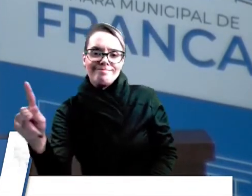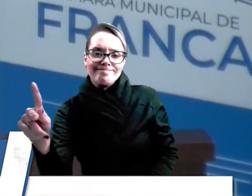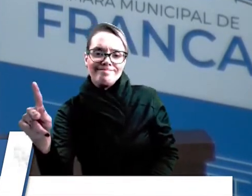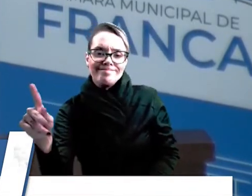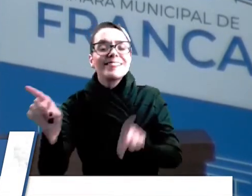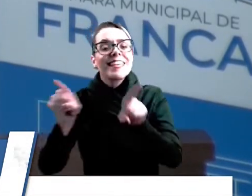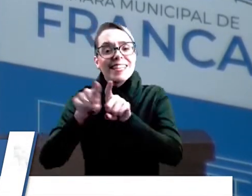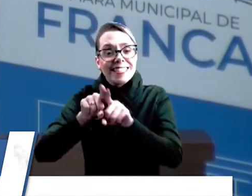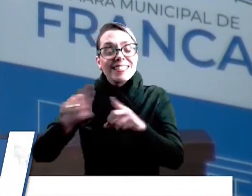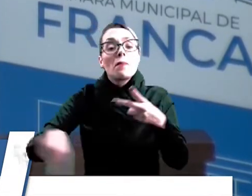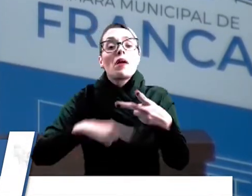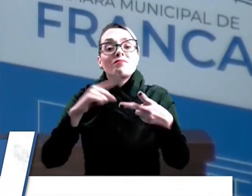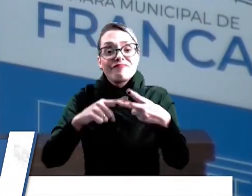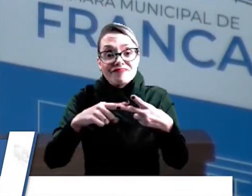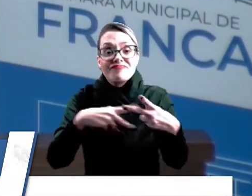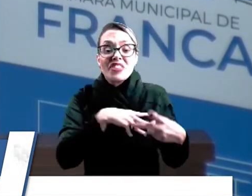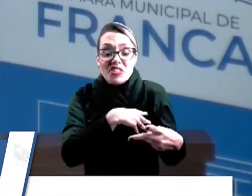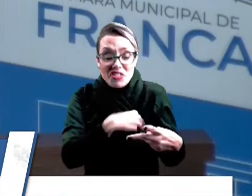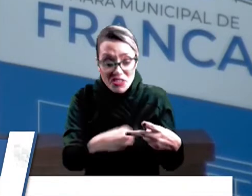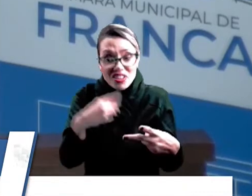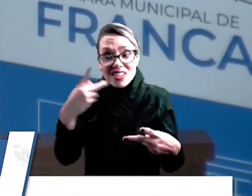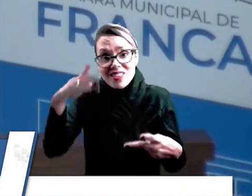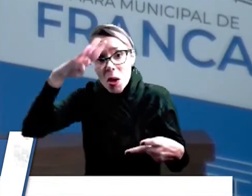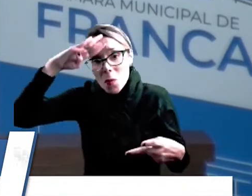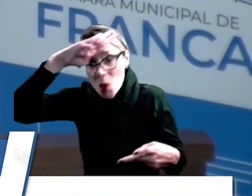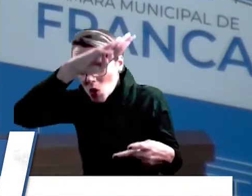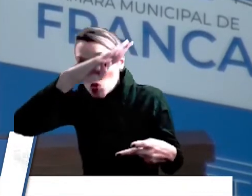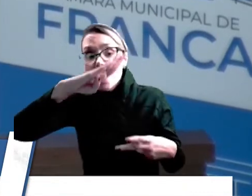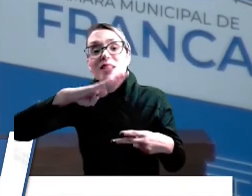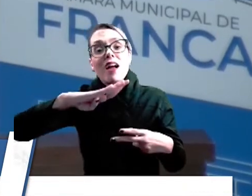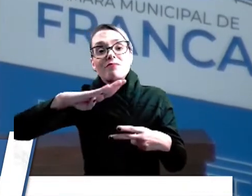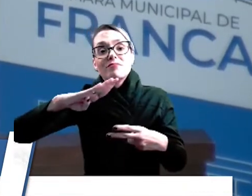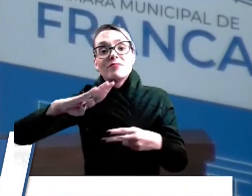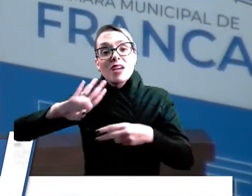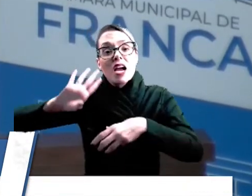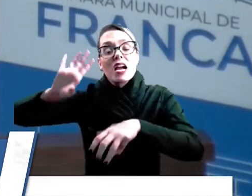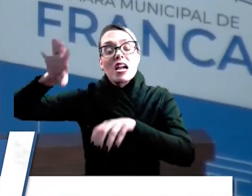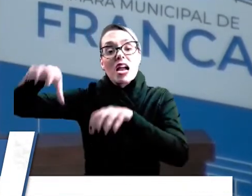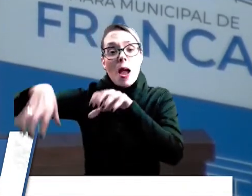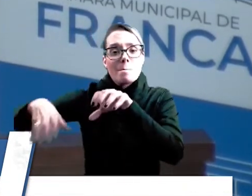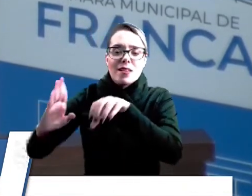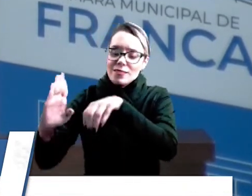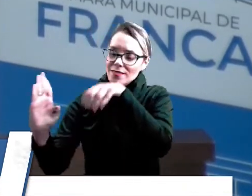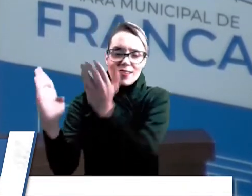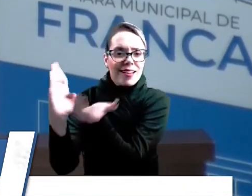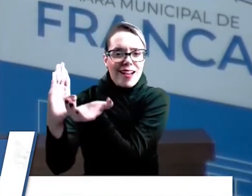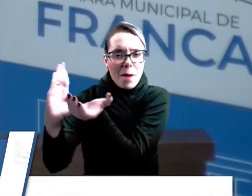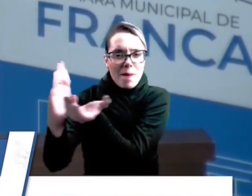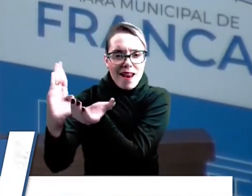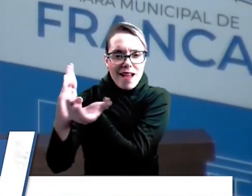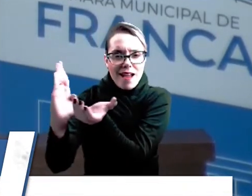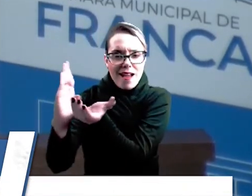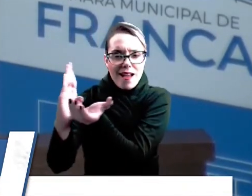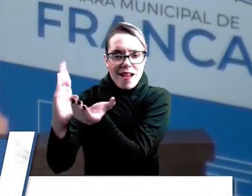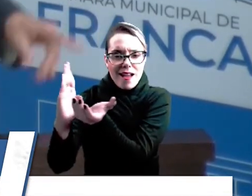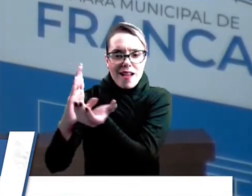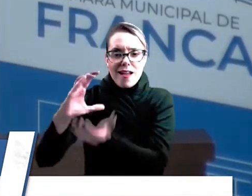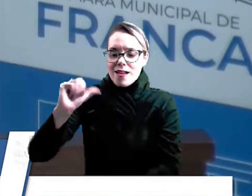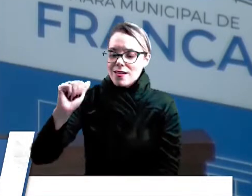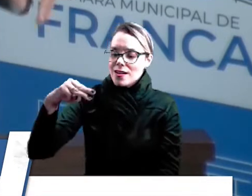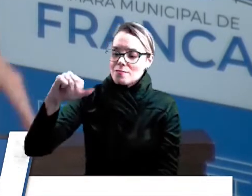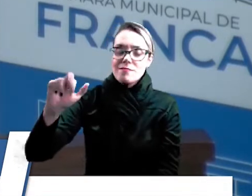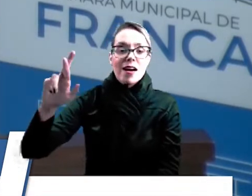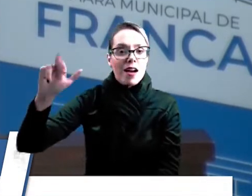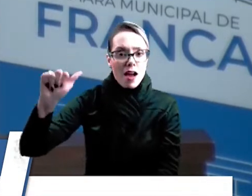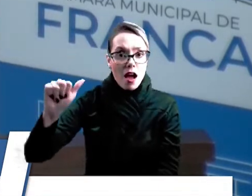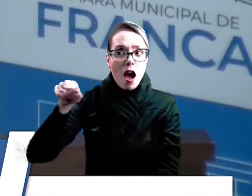na Câmara dos Deputados. Foi aprovada e já era para estar sendo feita a execução,